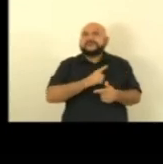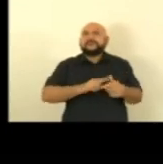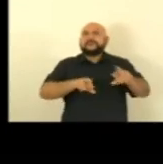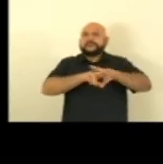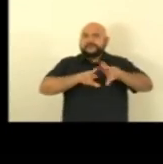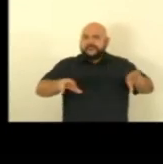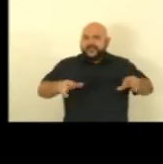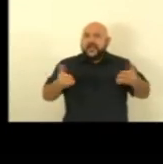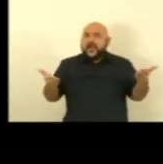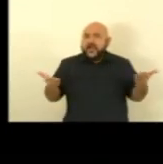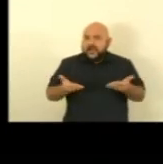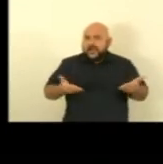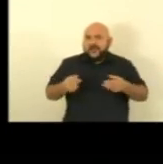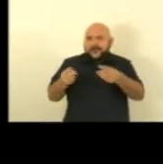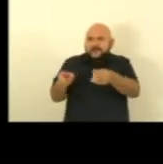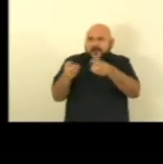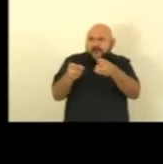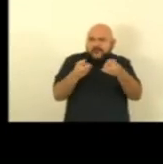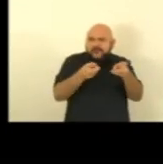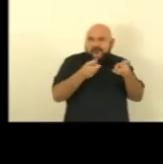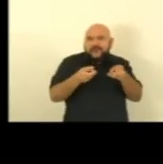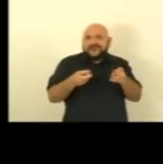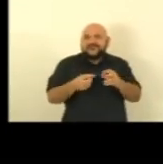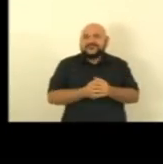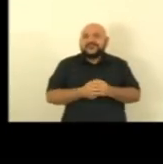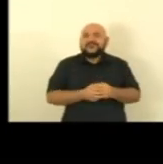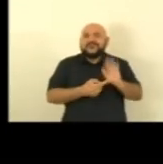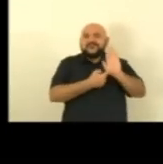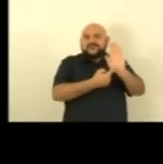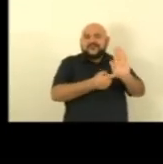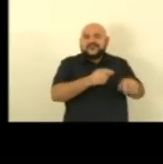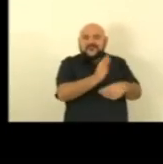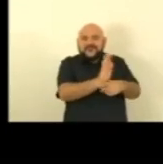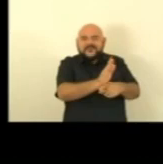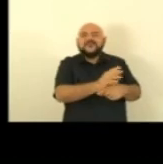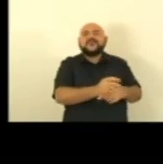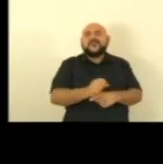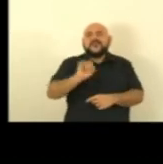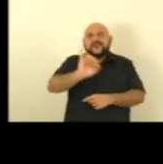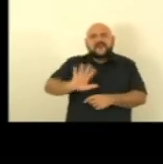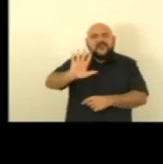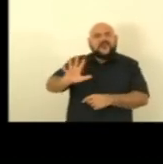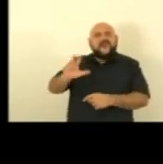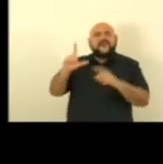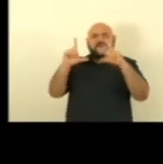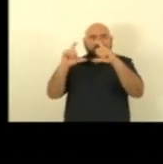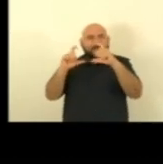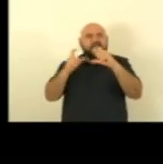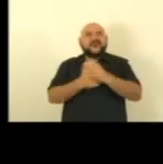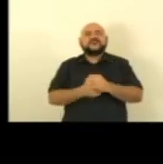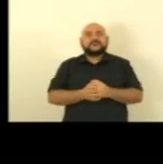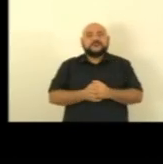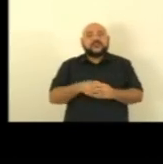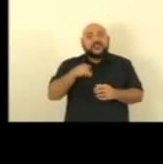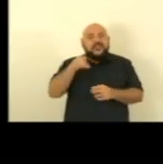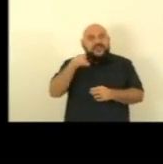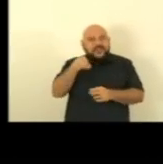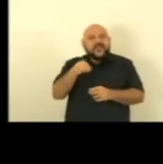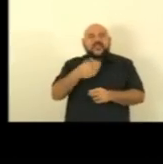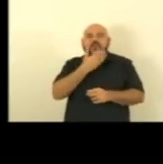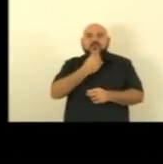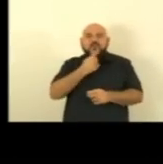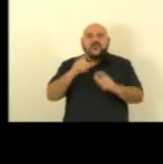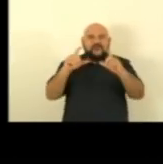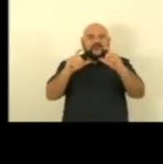perceber que as imagens divulgadas para a imprensa, através da Reuters, veio pelas lentes dele.